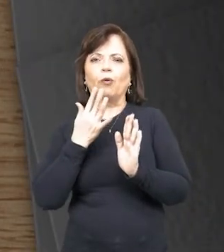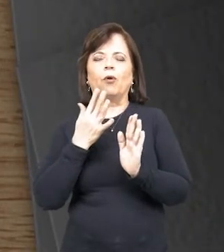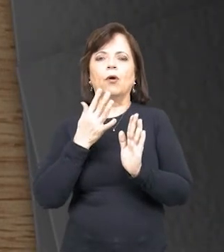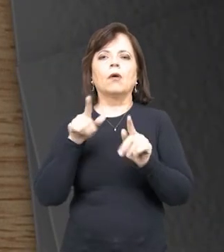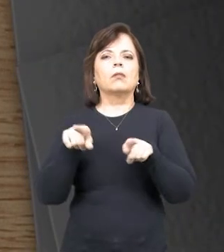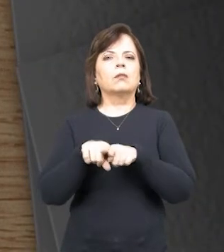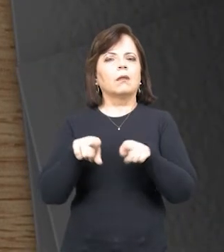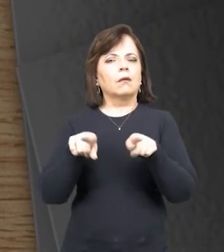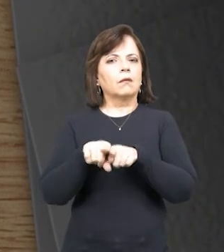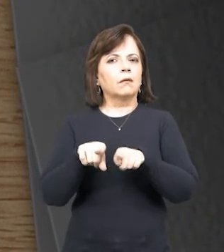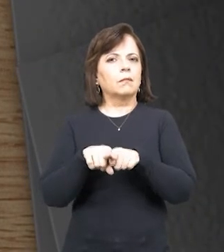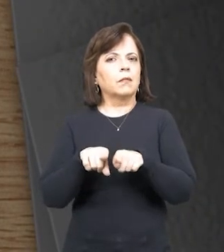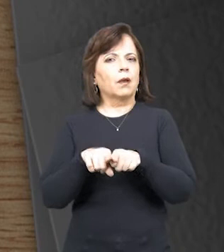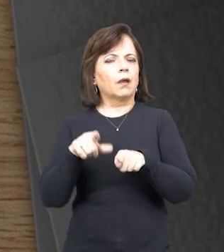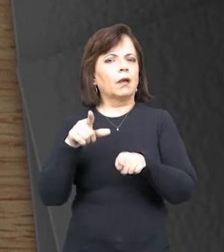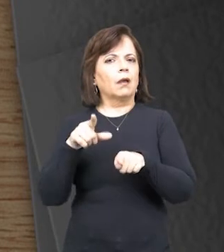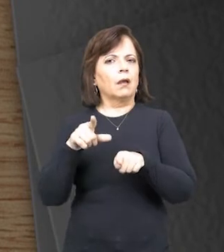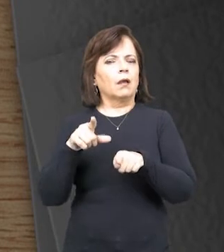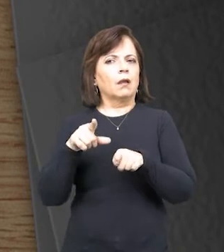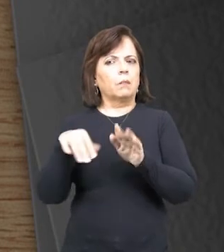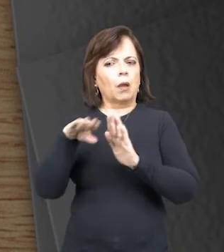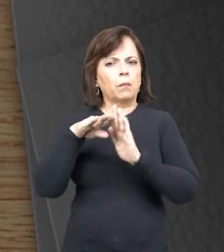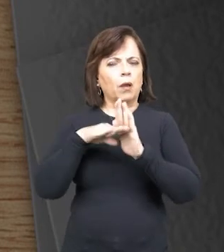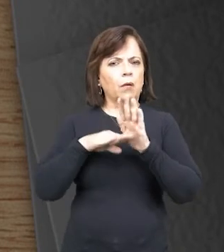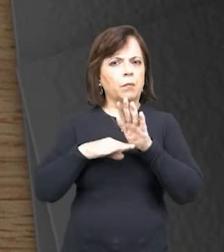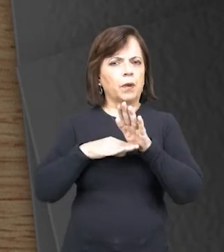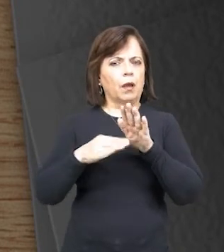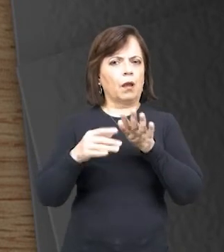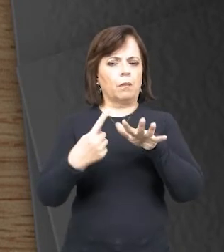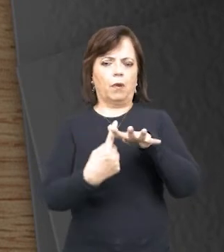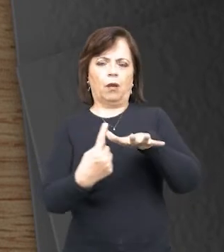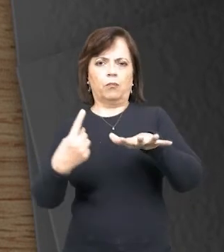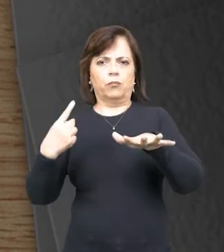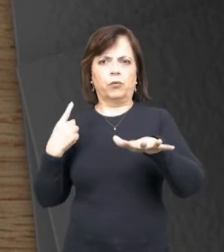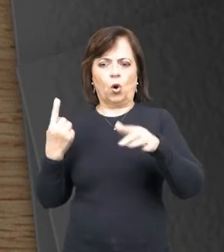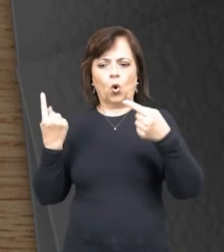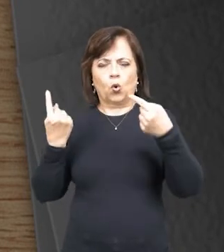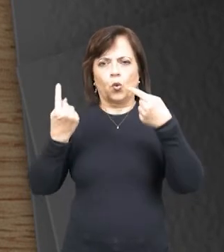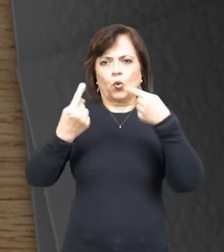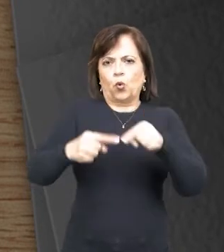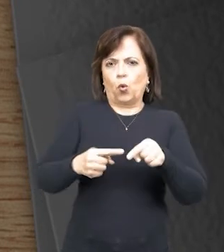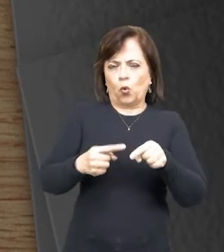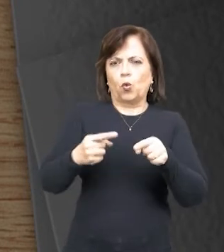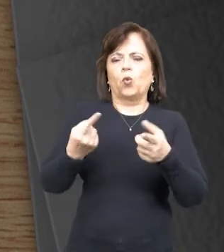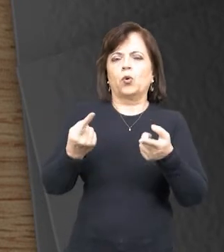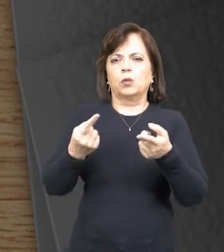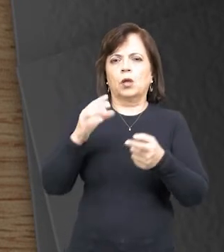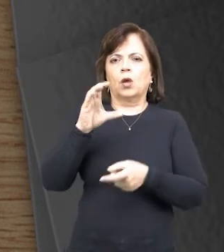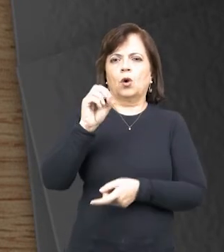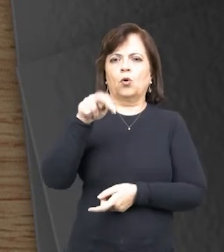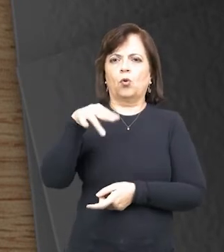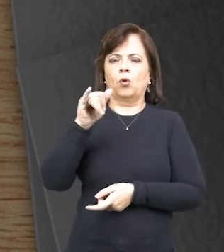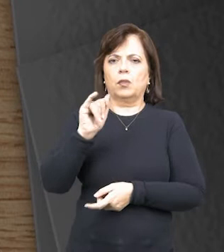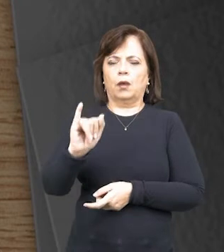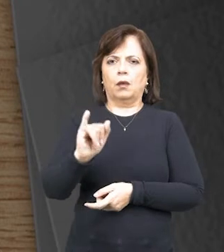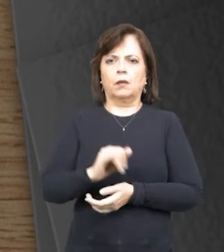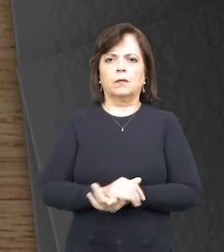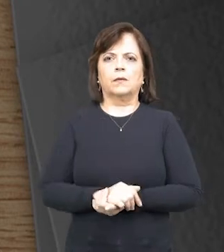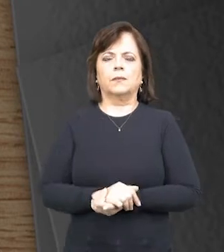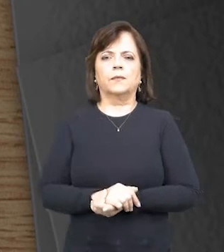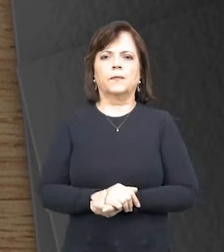também as medidas de restrição e de combate preconizadas, recomendadas pelo CONAS.